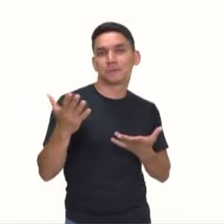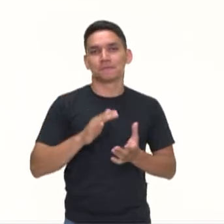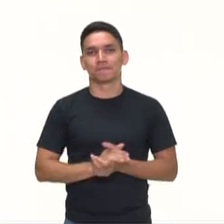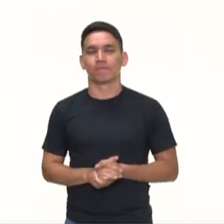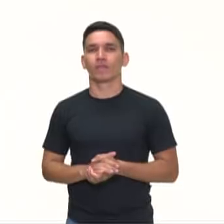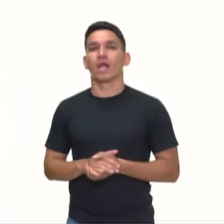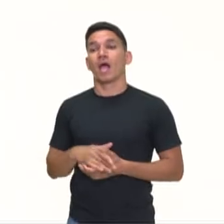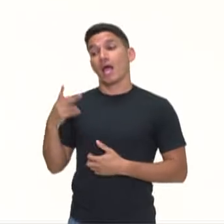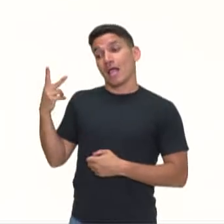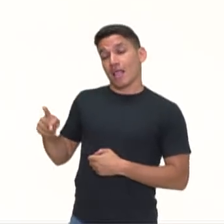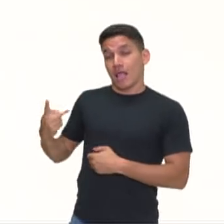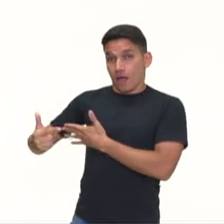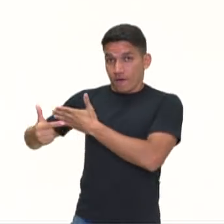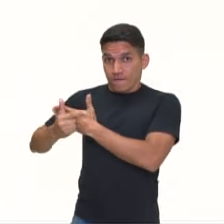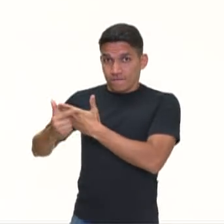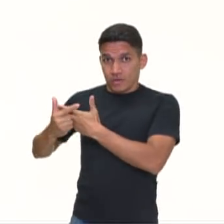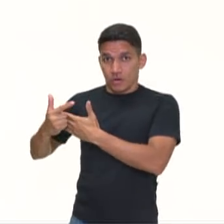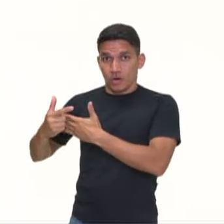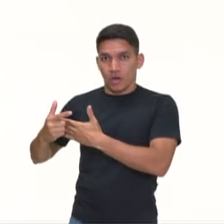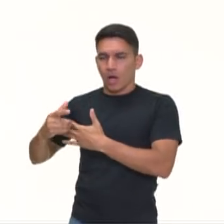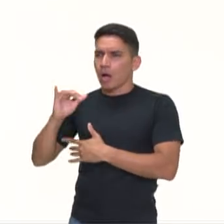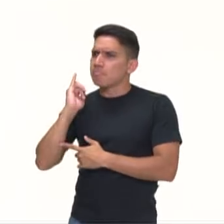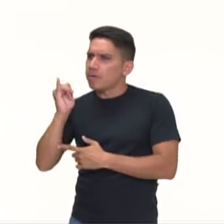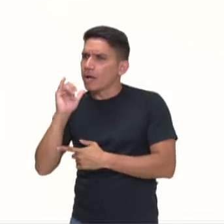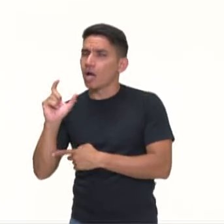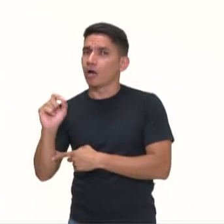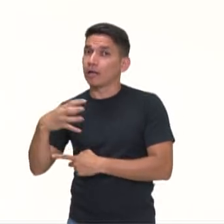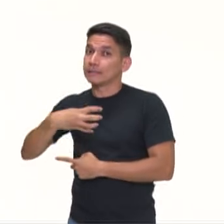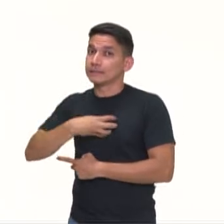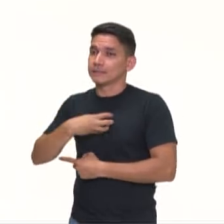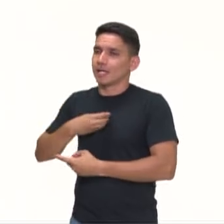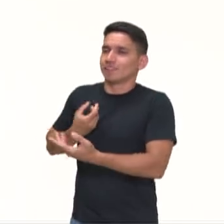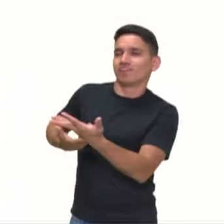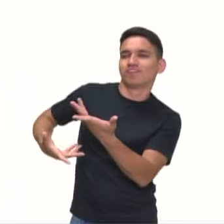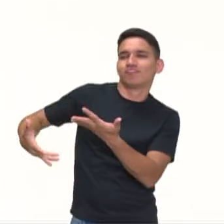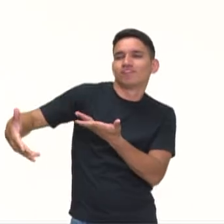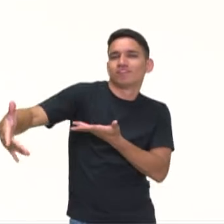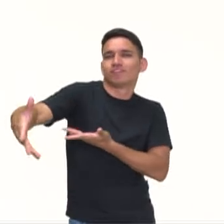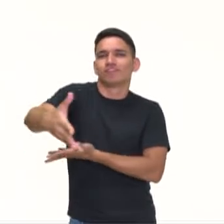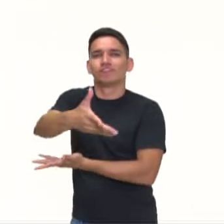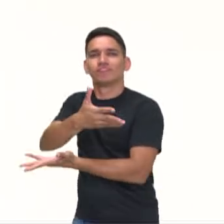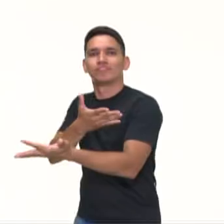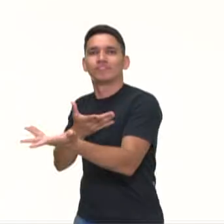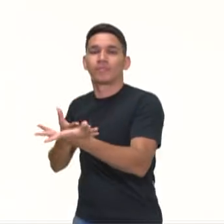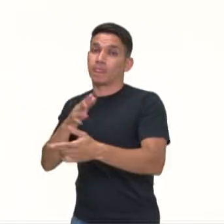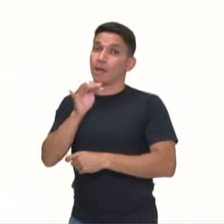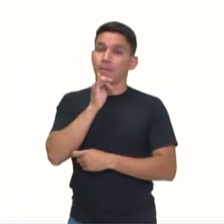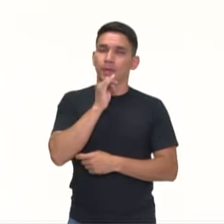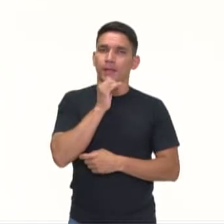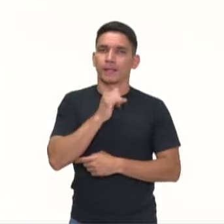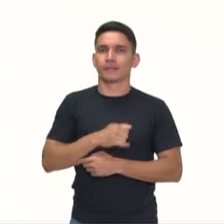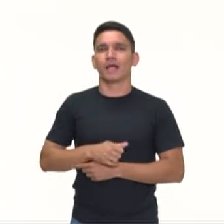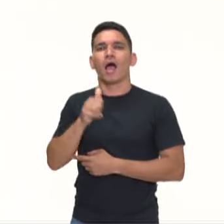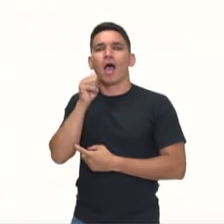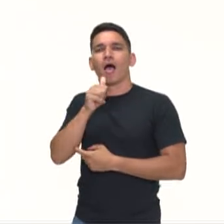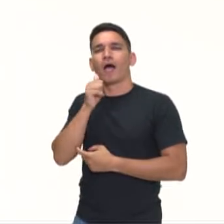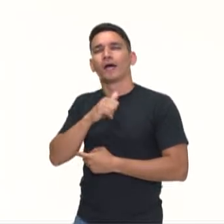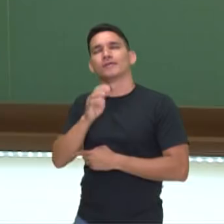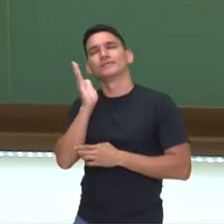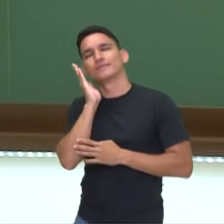A função do conto é levar ao narrador a se envolver na trama. Por exemplo, A Bela Adormecida e